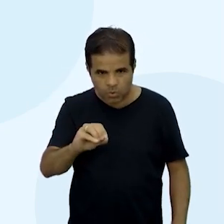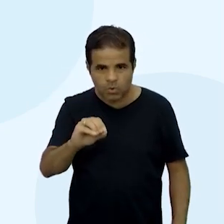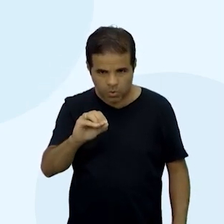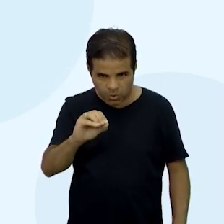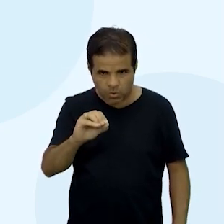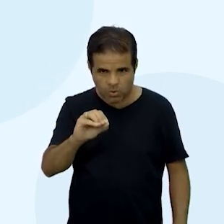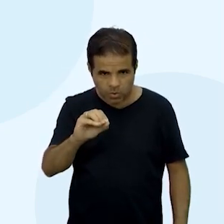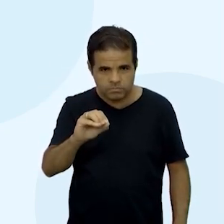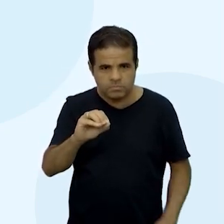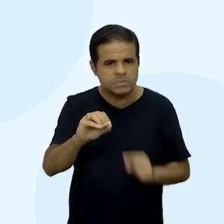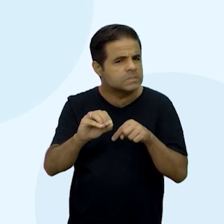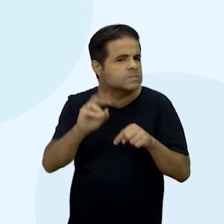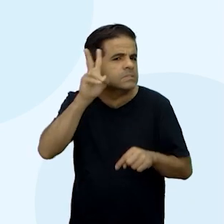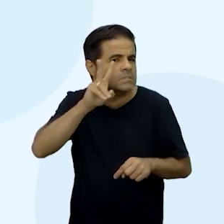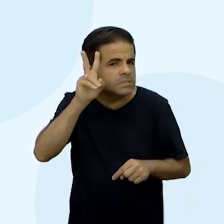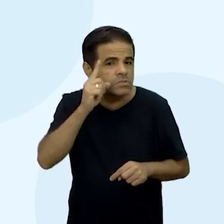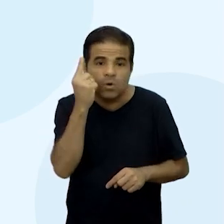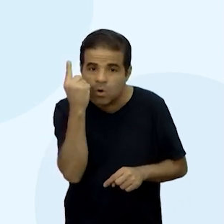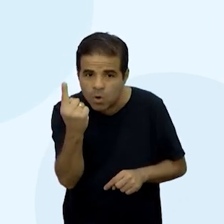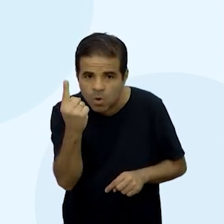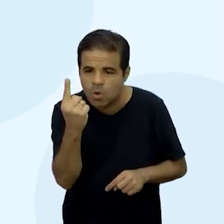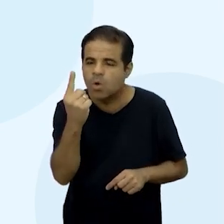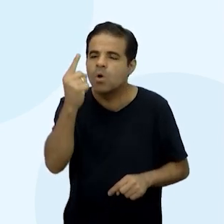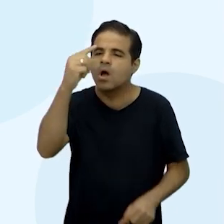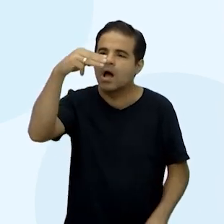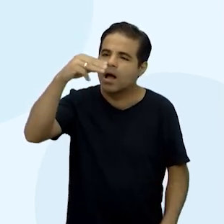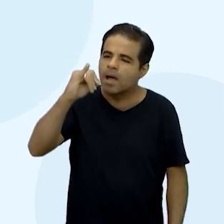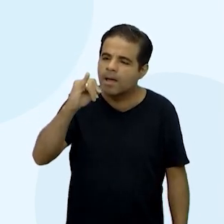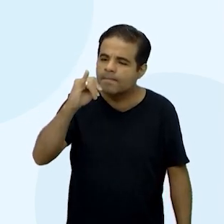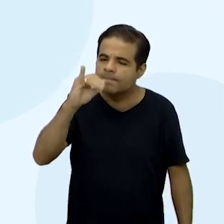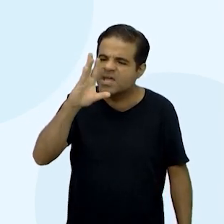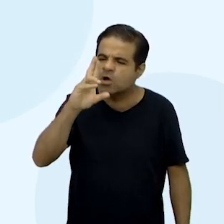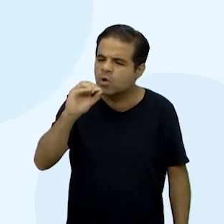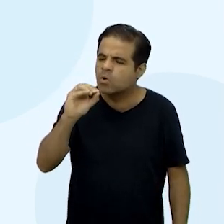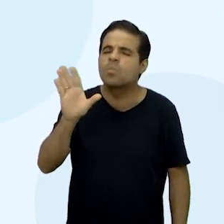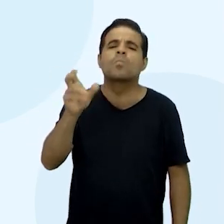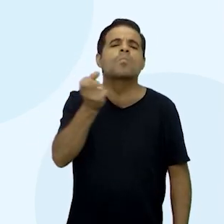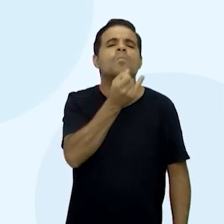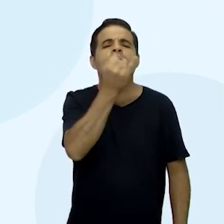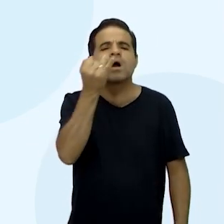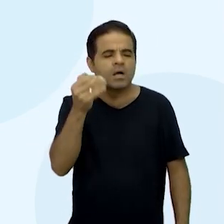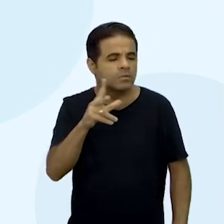microcoulombs. Pessoal, vamos lembrar que 1 micro... Quanto que vale 1 micro, Gibalina?